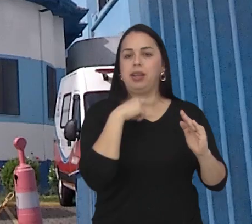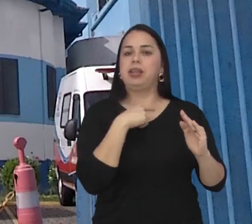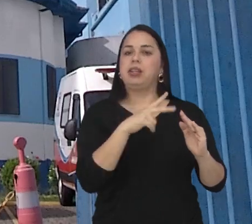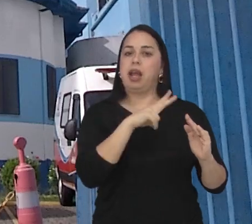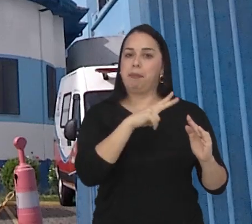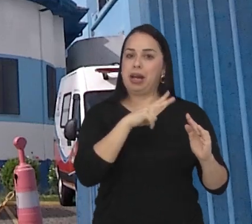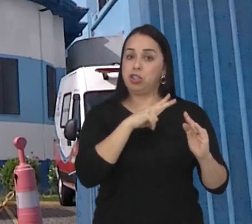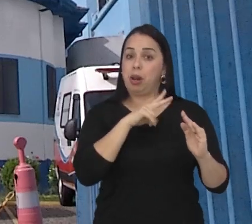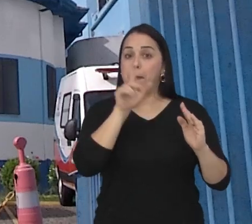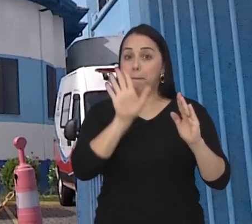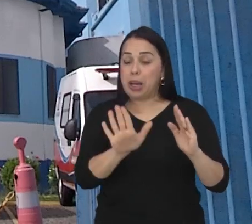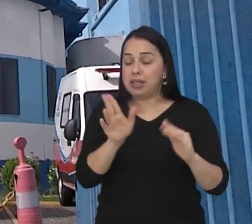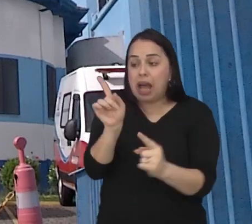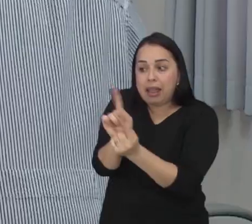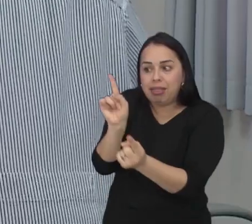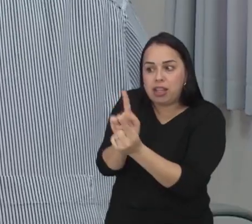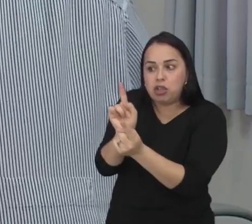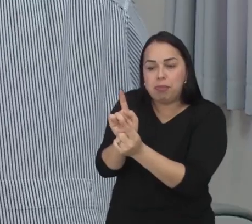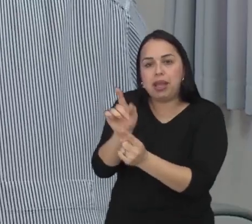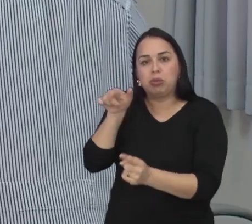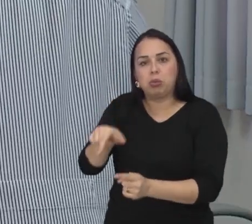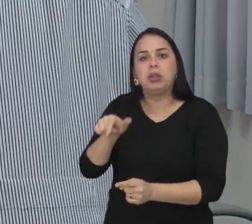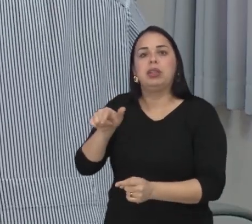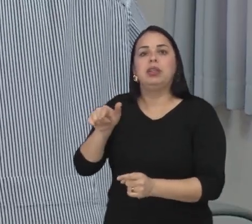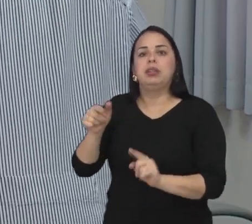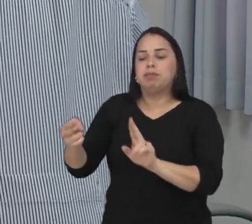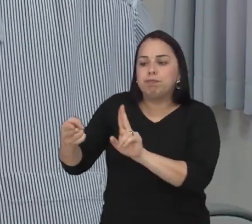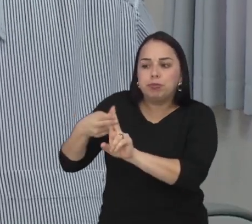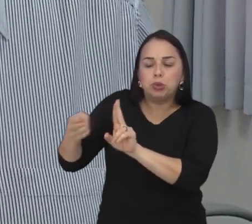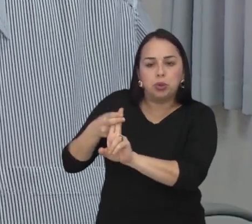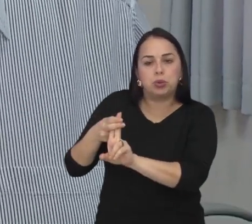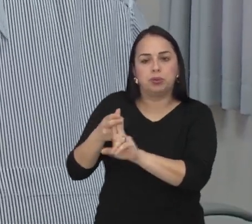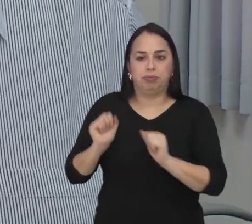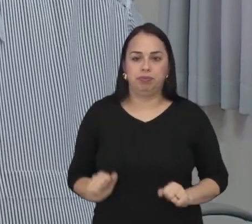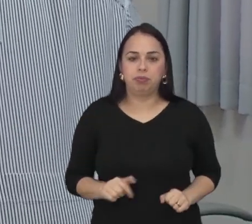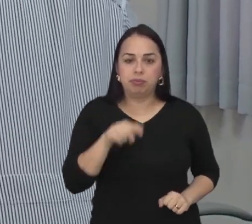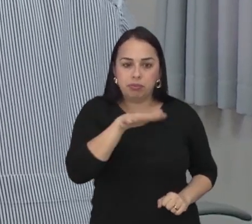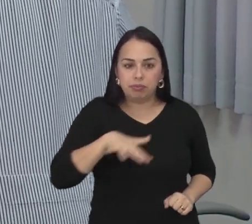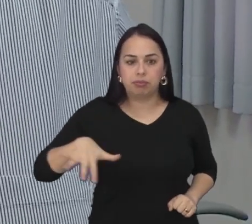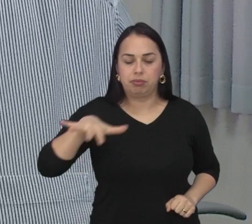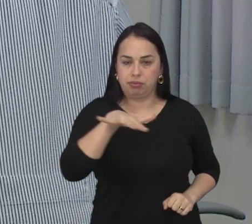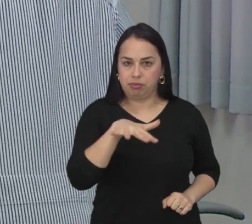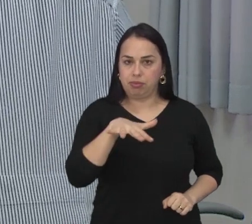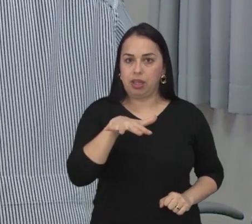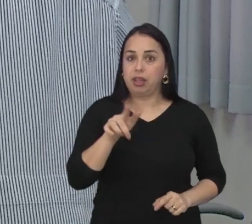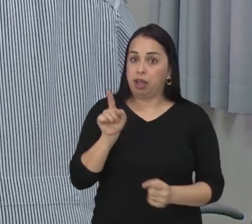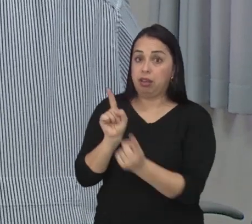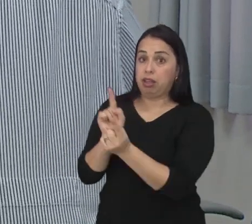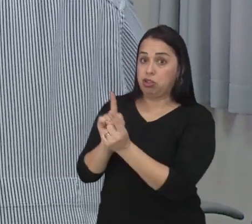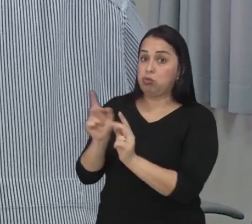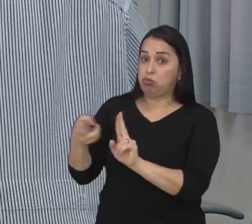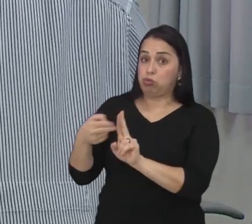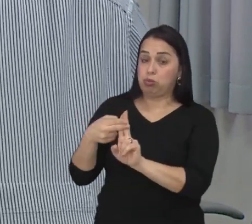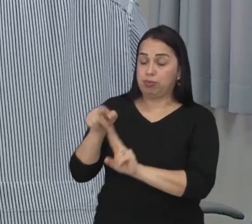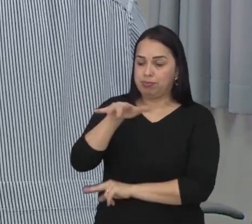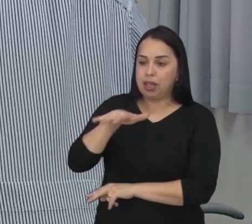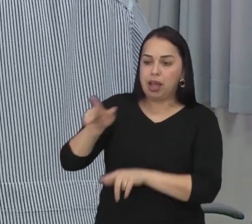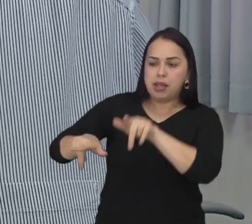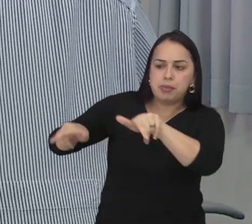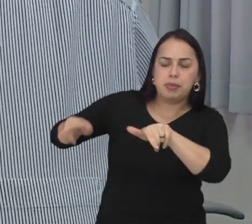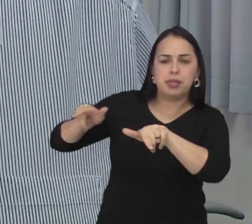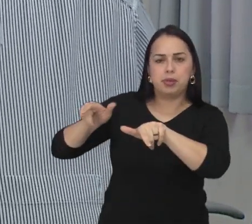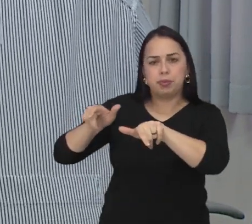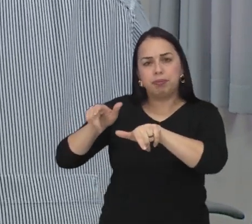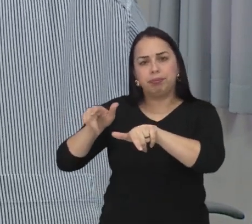público sem fins lucrativos a santa casa é um hospital filantrópico e que atende é o SUS Tá certo